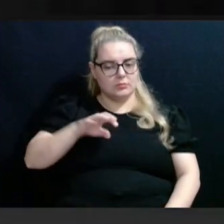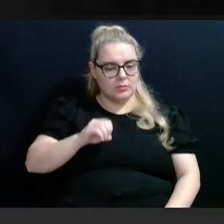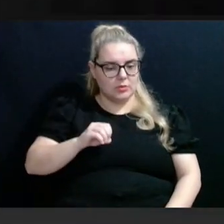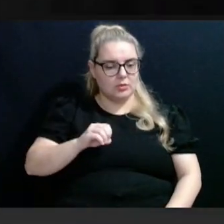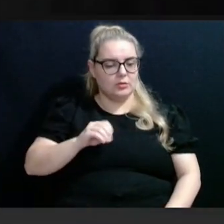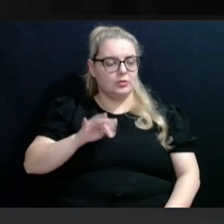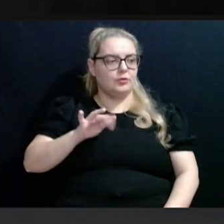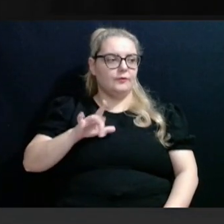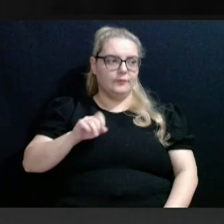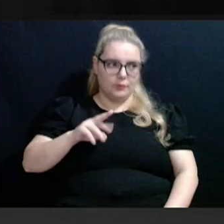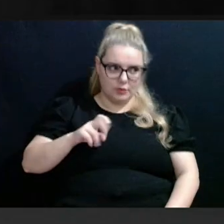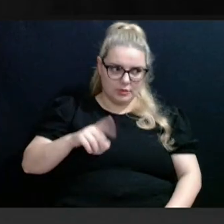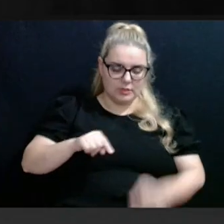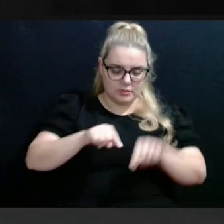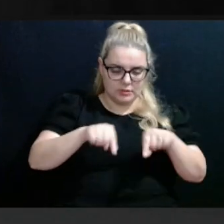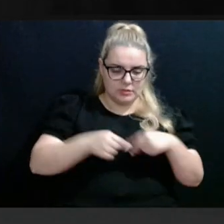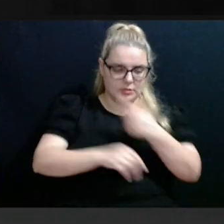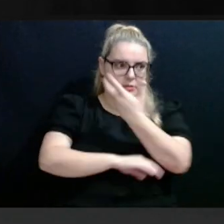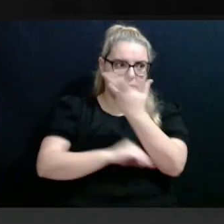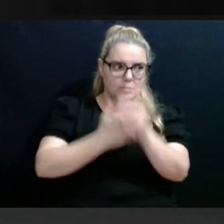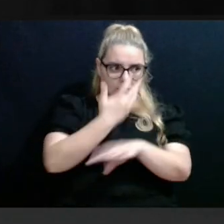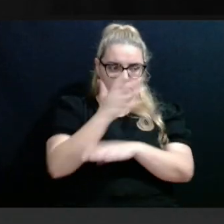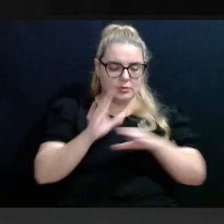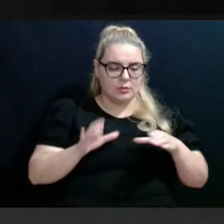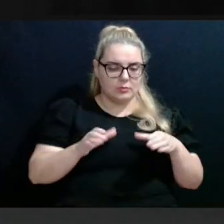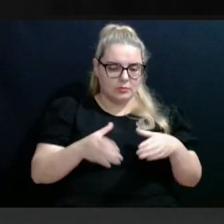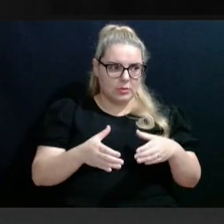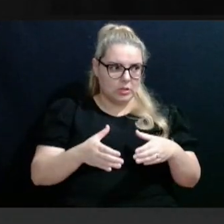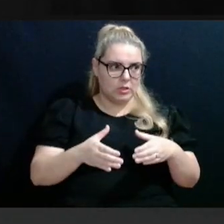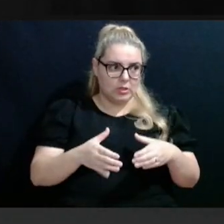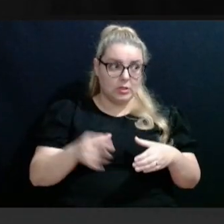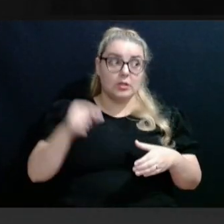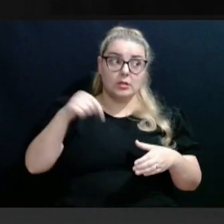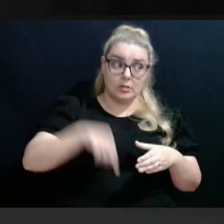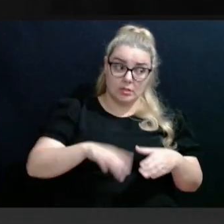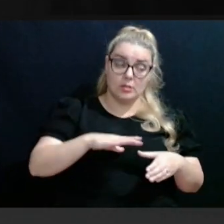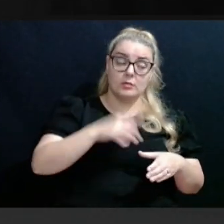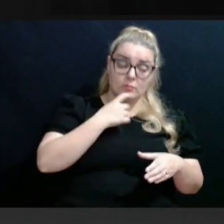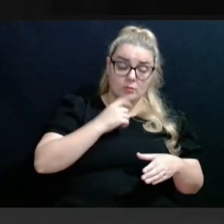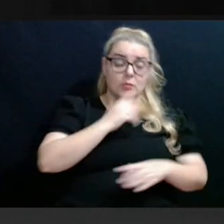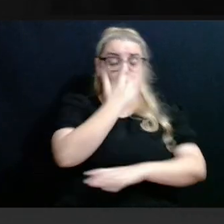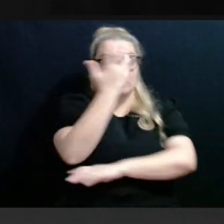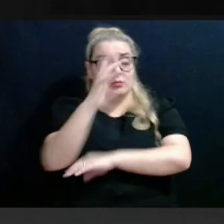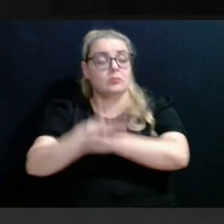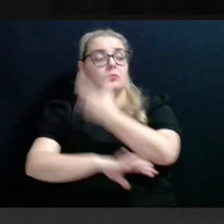a gente sabe que Campinas tem uma questão de arborização bem importante. Nós tivemos, inclusive,